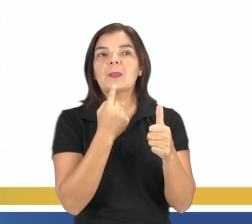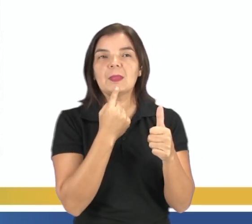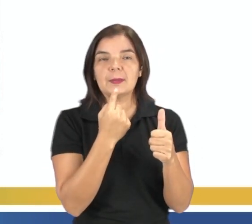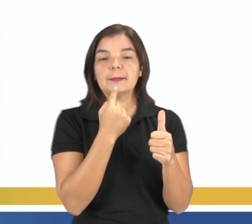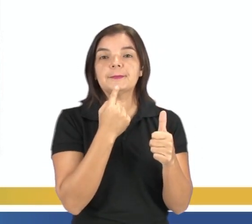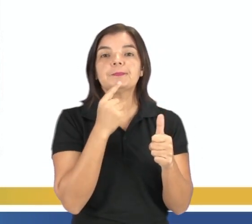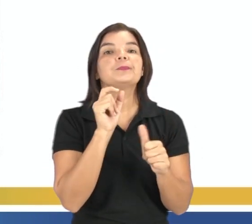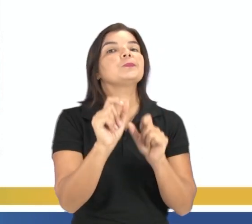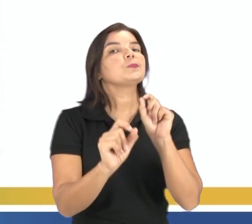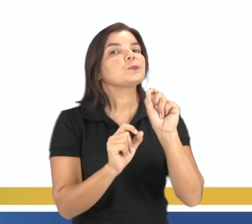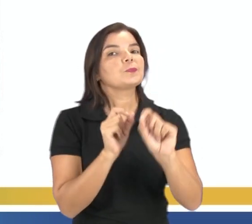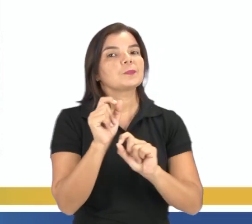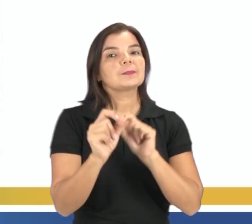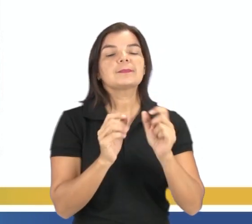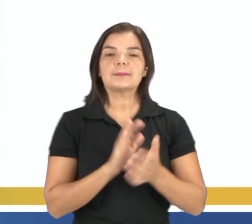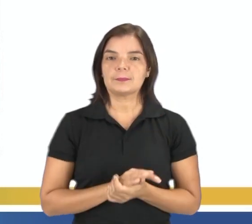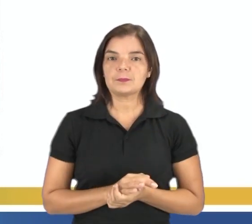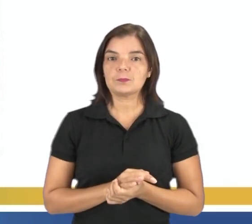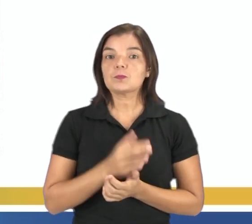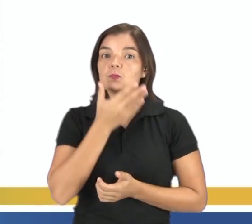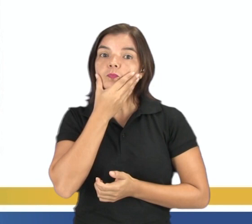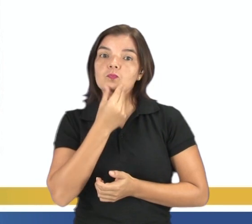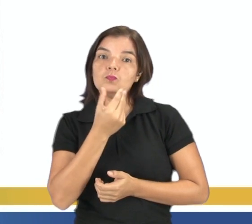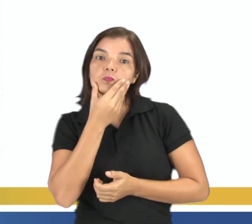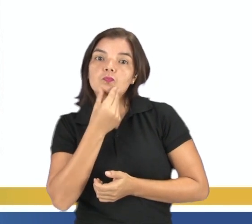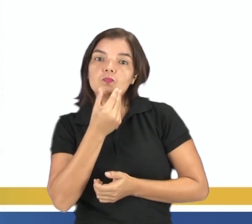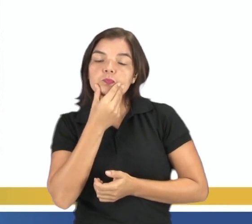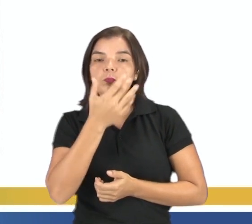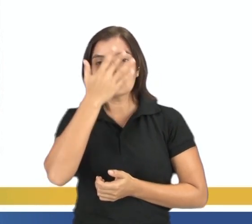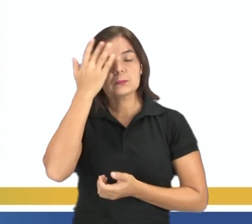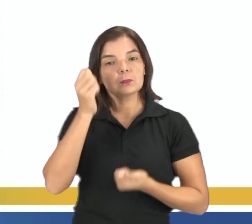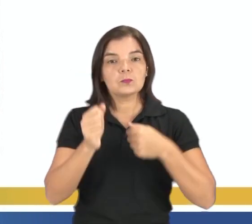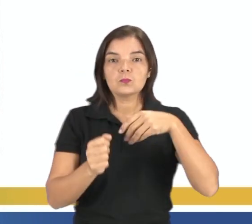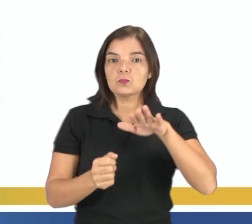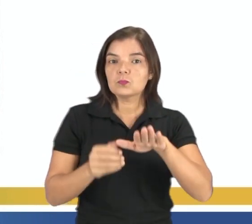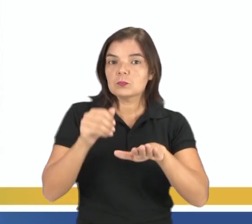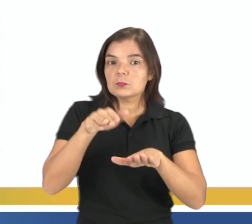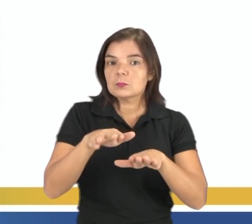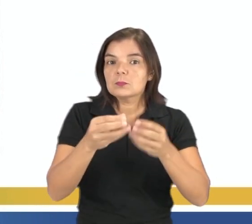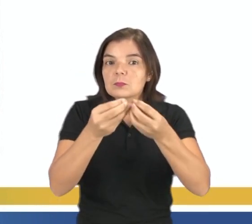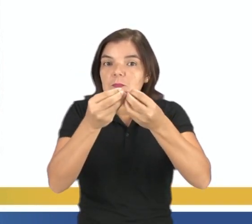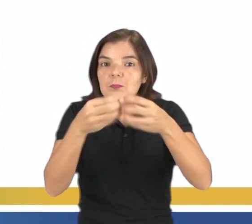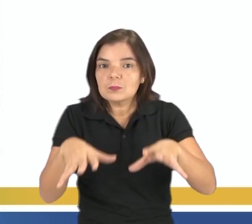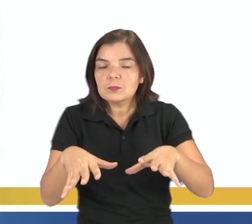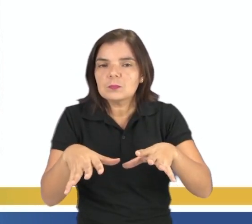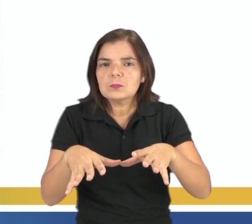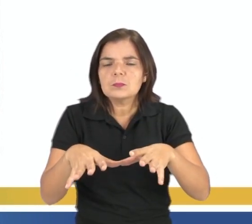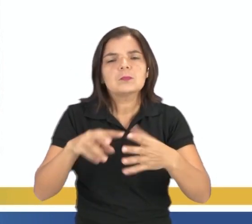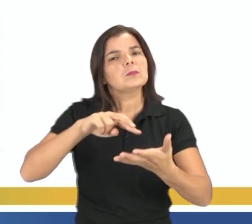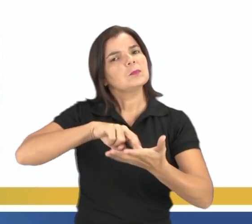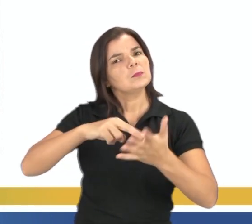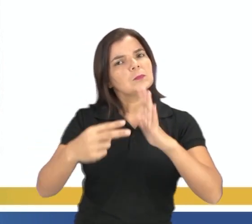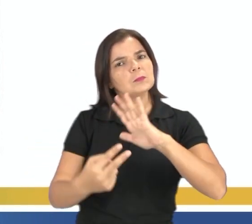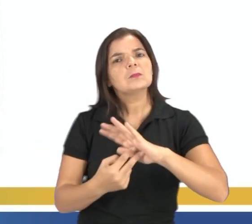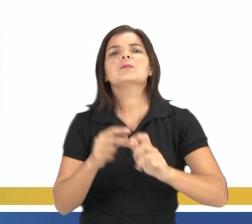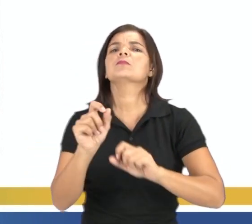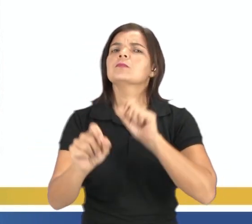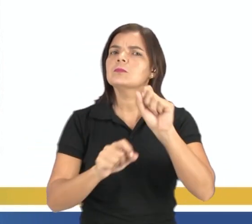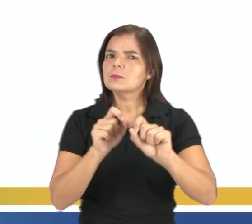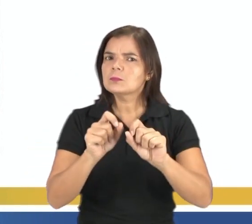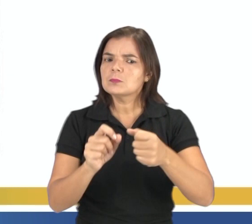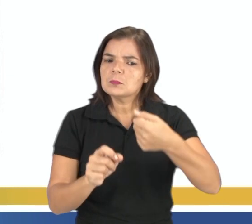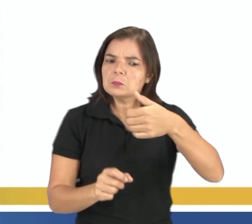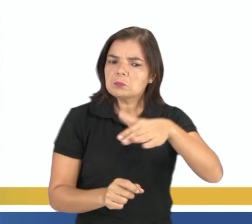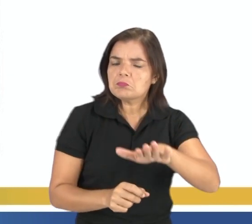imagem eu tenho um homem aí, uma pessoa pisando em ovos. A expressão seria